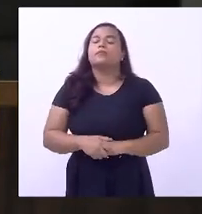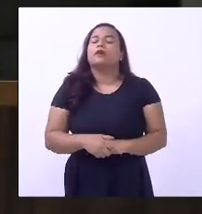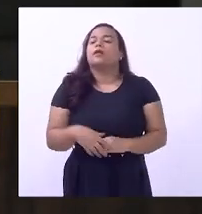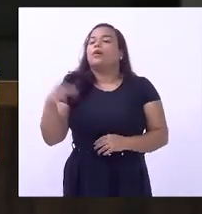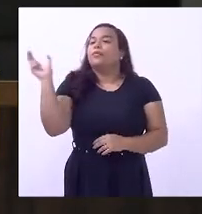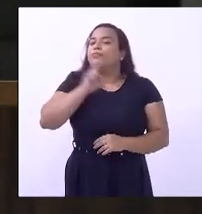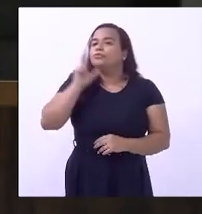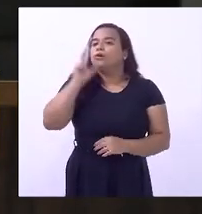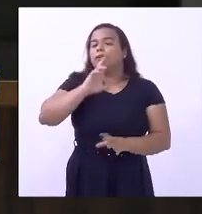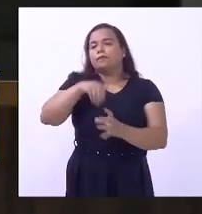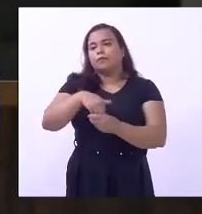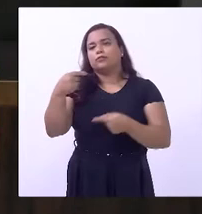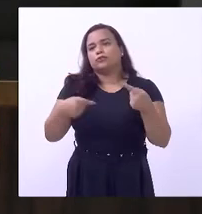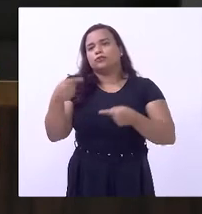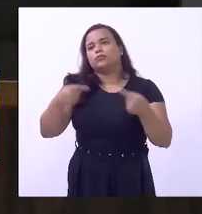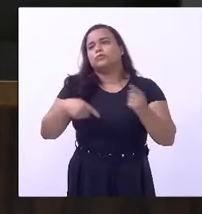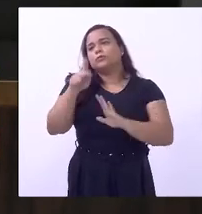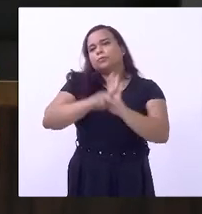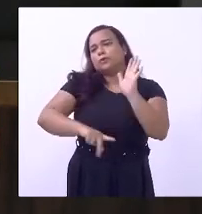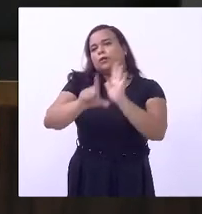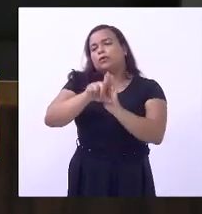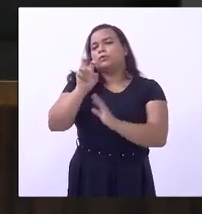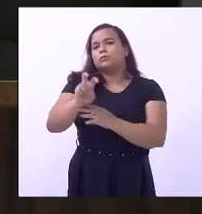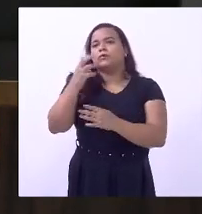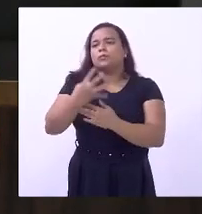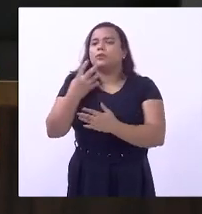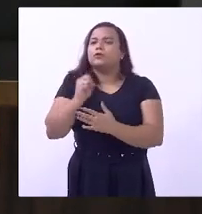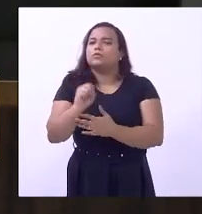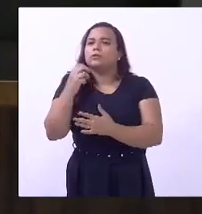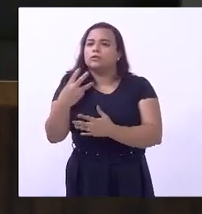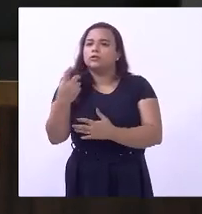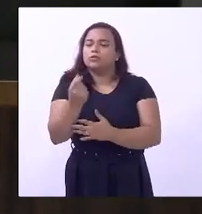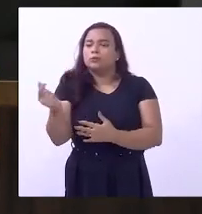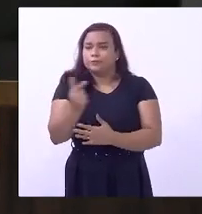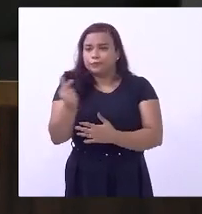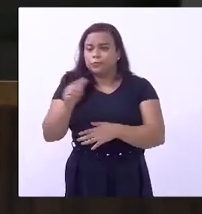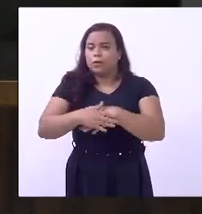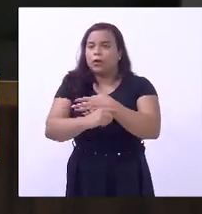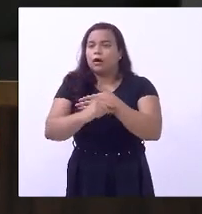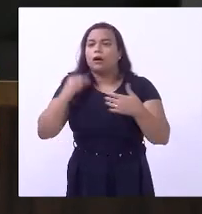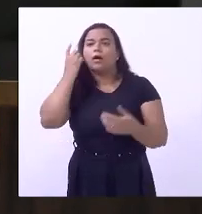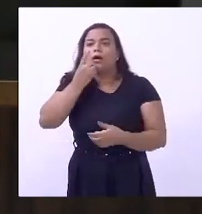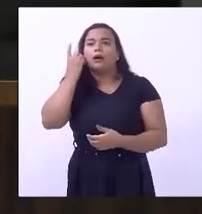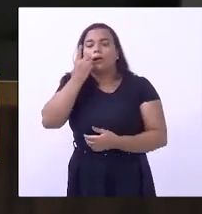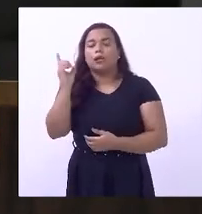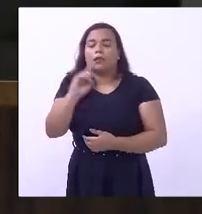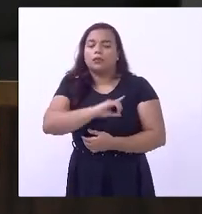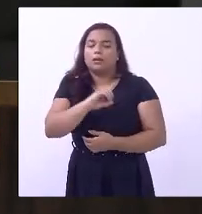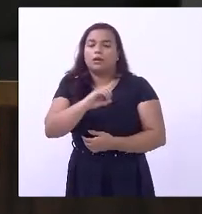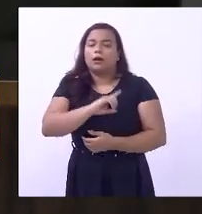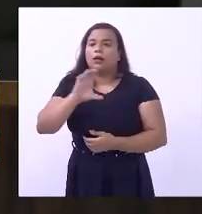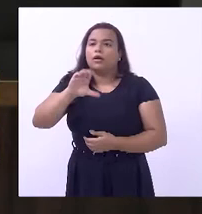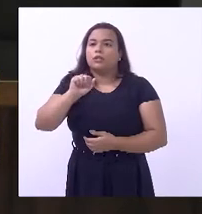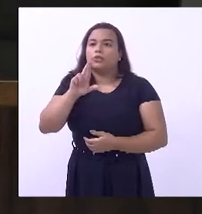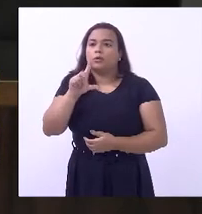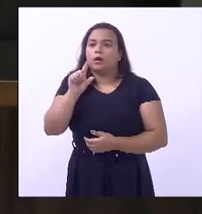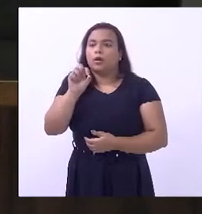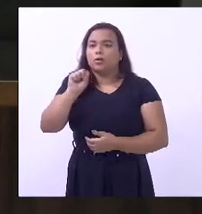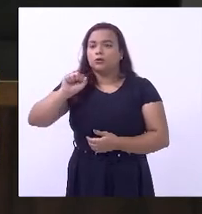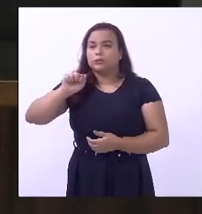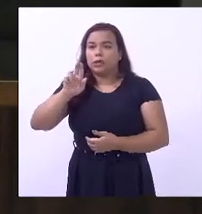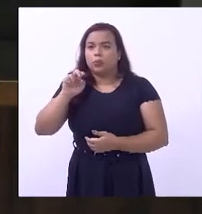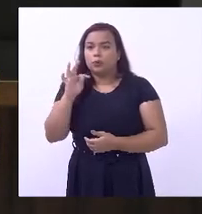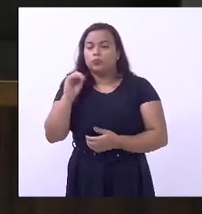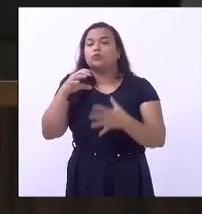urgência, em votação, em discussão única, projeto de lei 5483 de 22, de autoria do deputado delegado Carlos Augusto, que autoriza o Poder